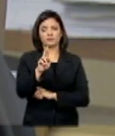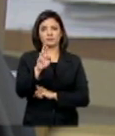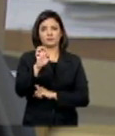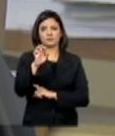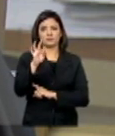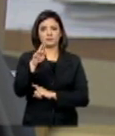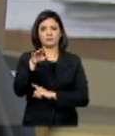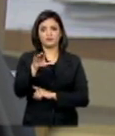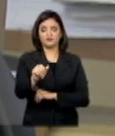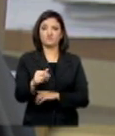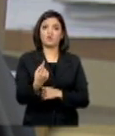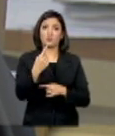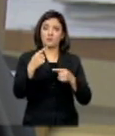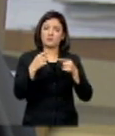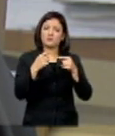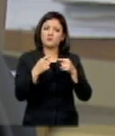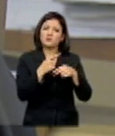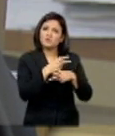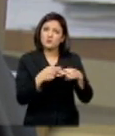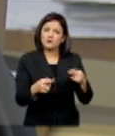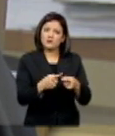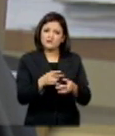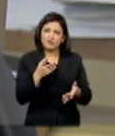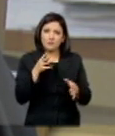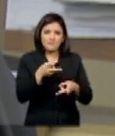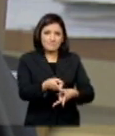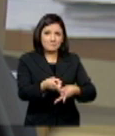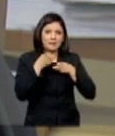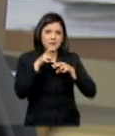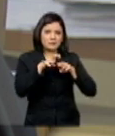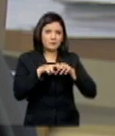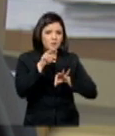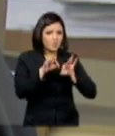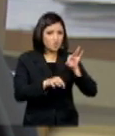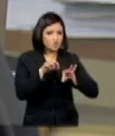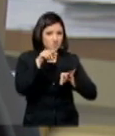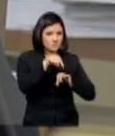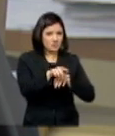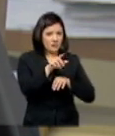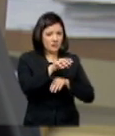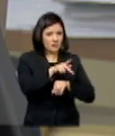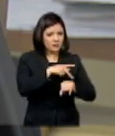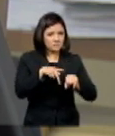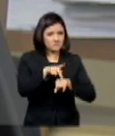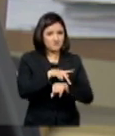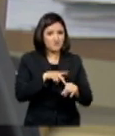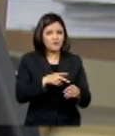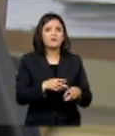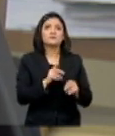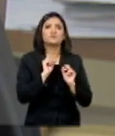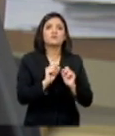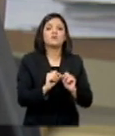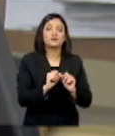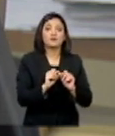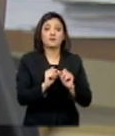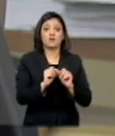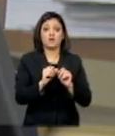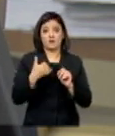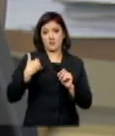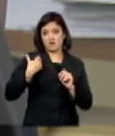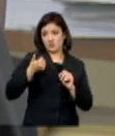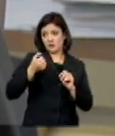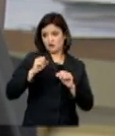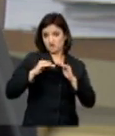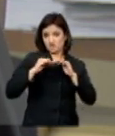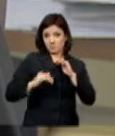inconstitucionalidades constatadas pela corte suprema de justiça da nação foi a detenção de menores de idade de doentes em